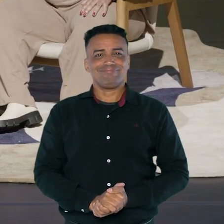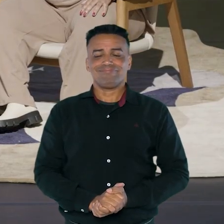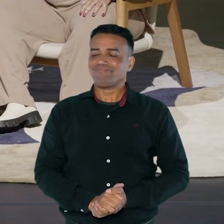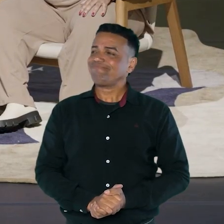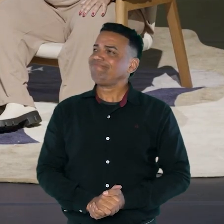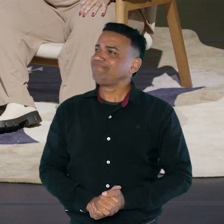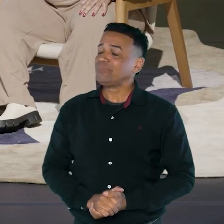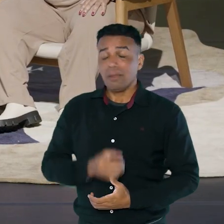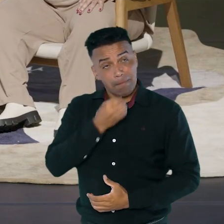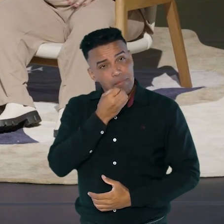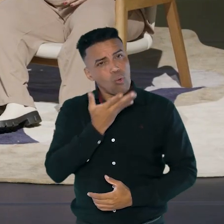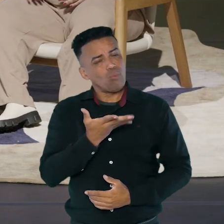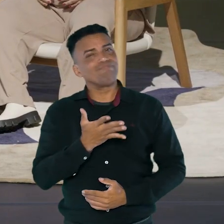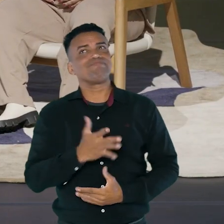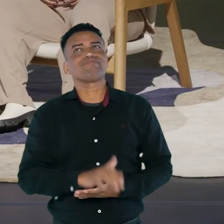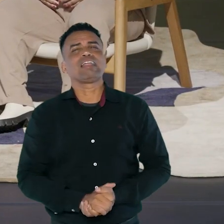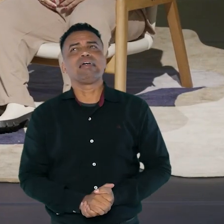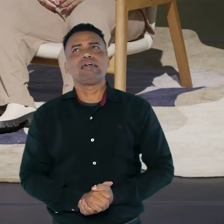Bom,